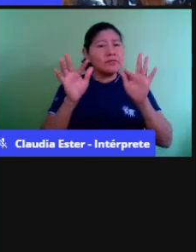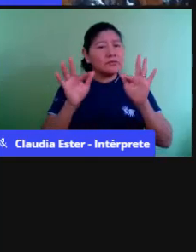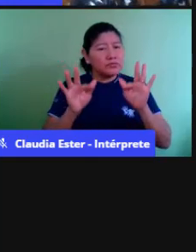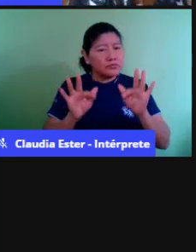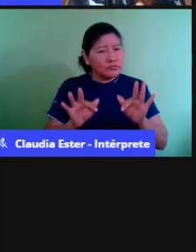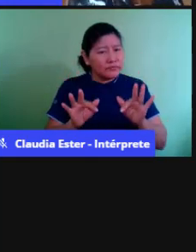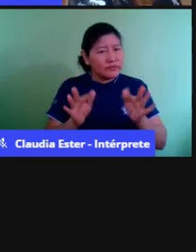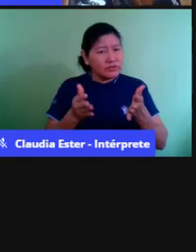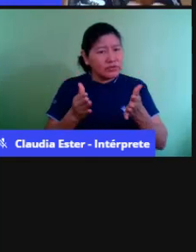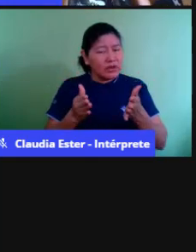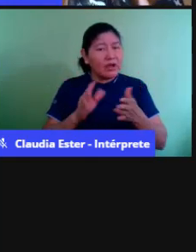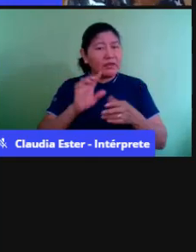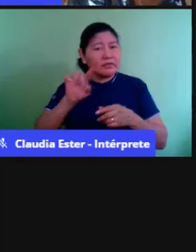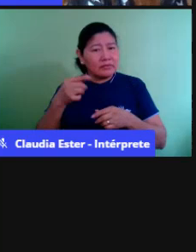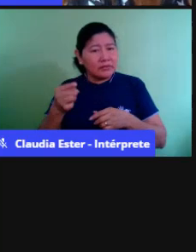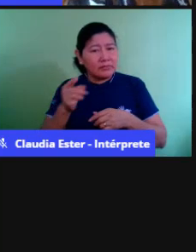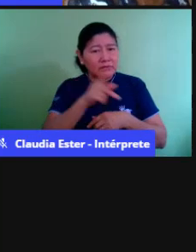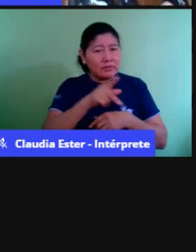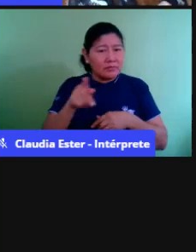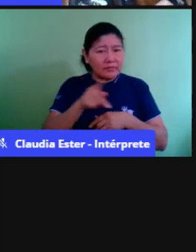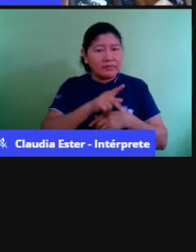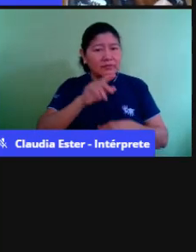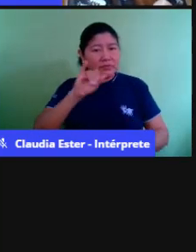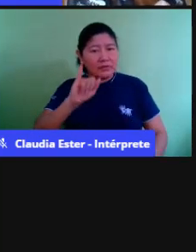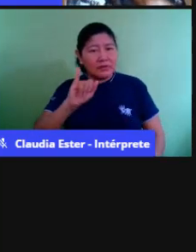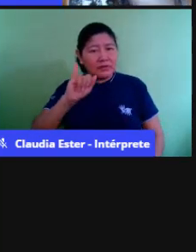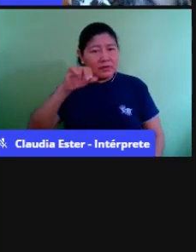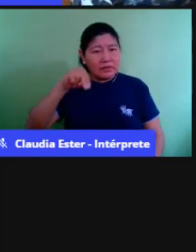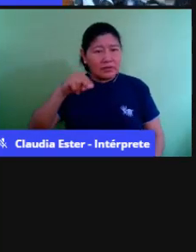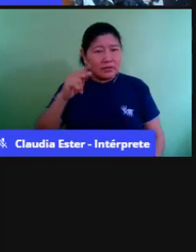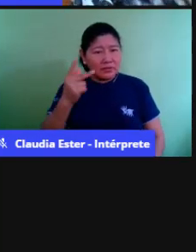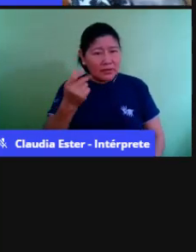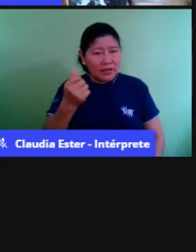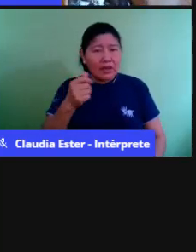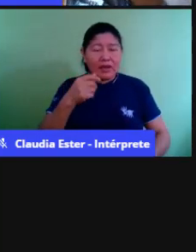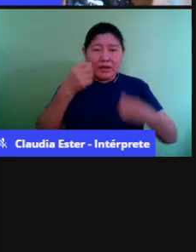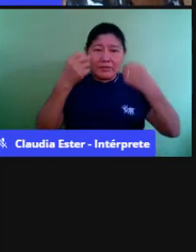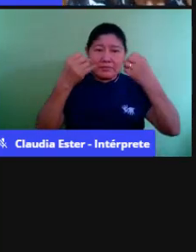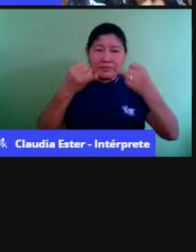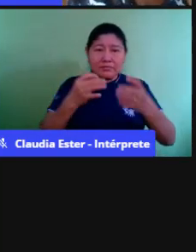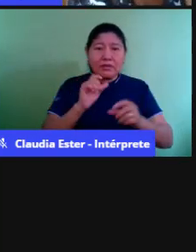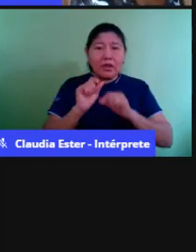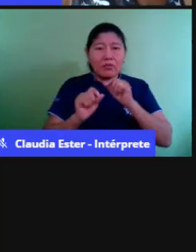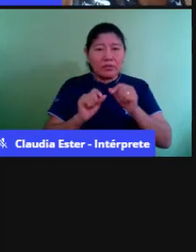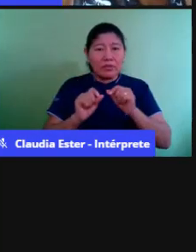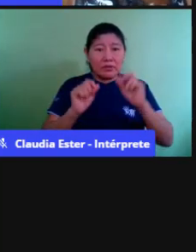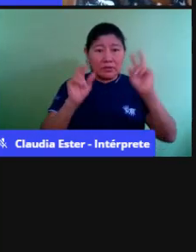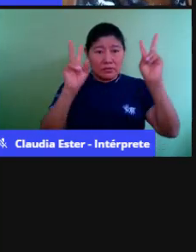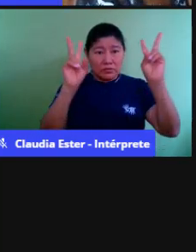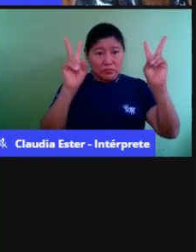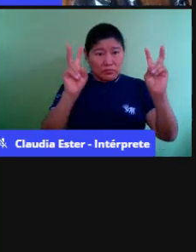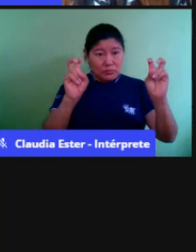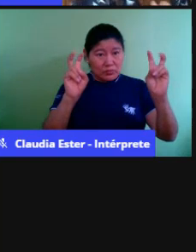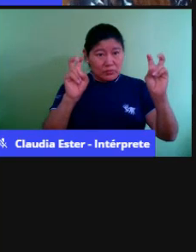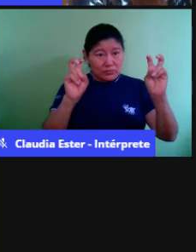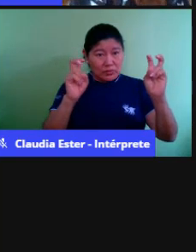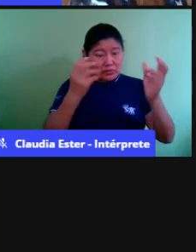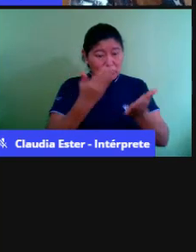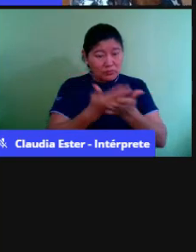a Iná vai encerrar com vocês. Mas nós percebemos que o tema desenho, ele é um